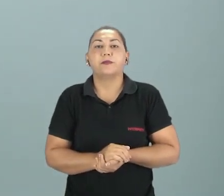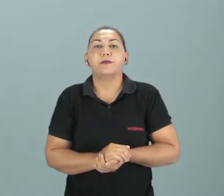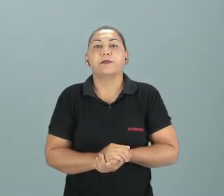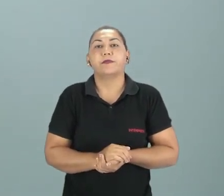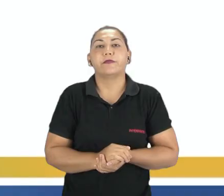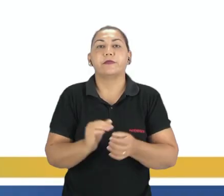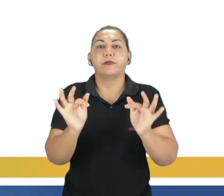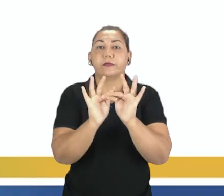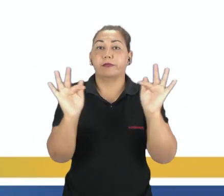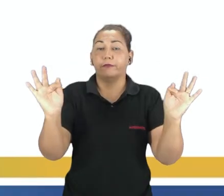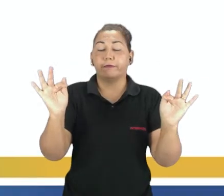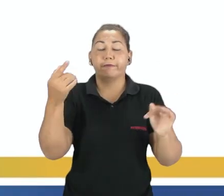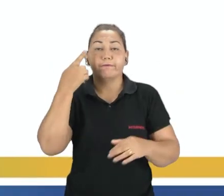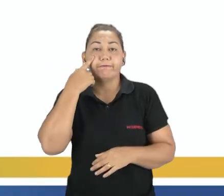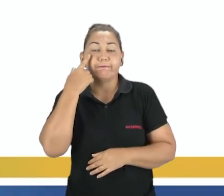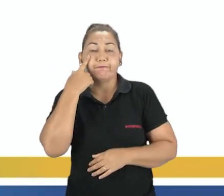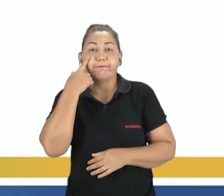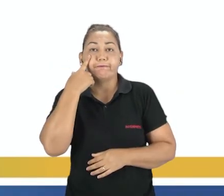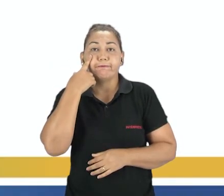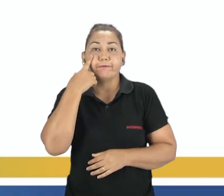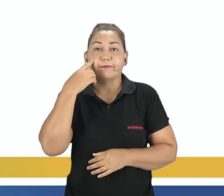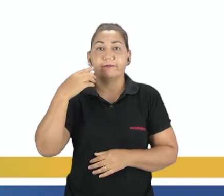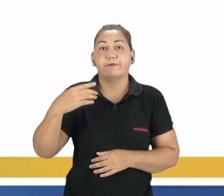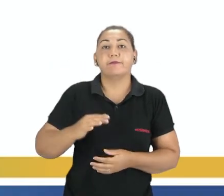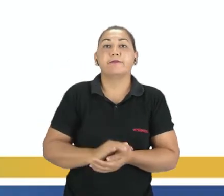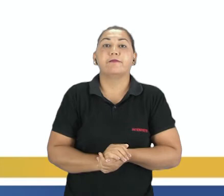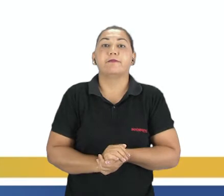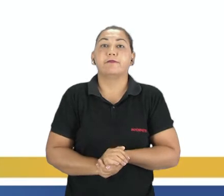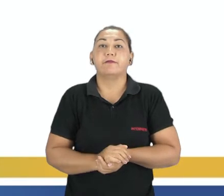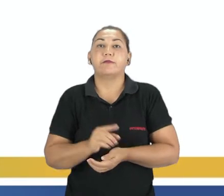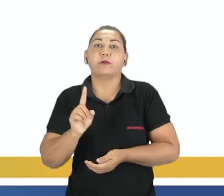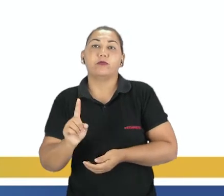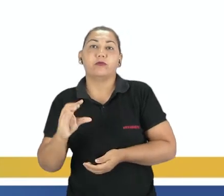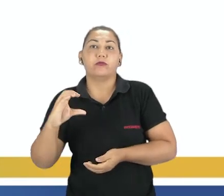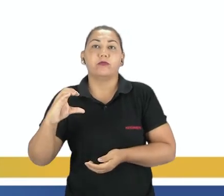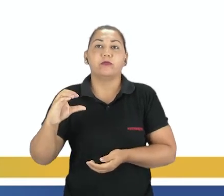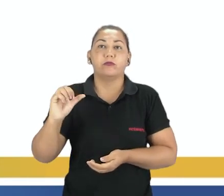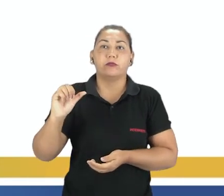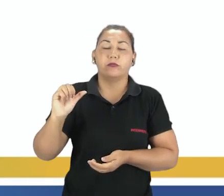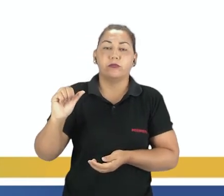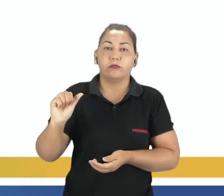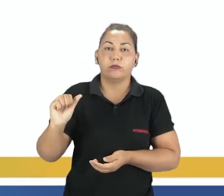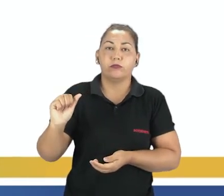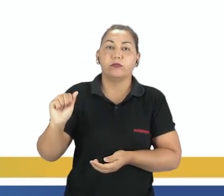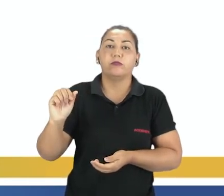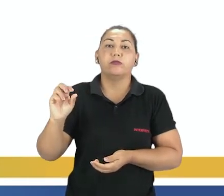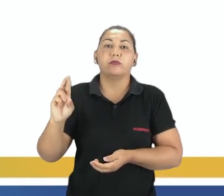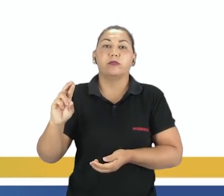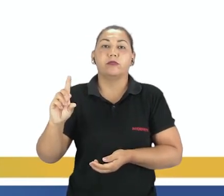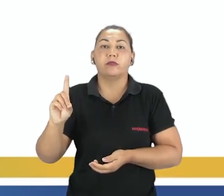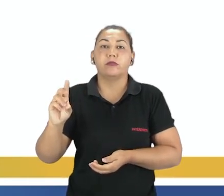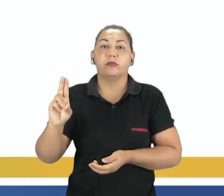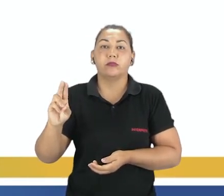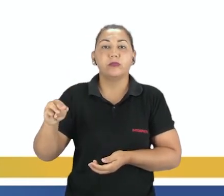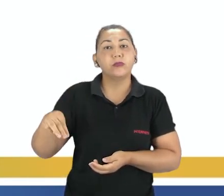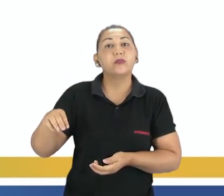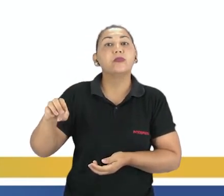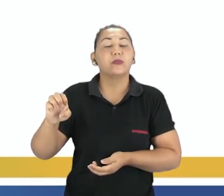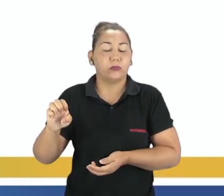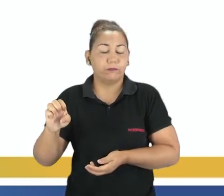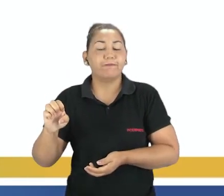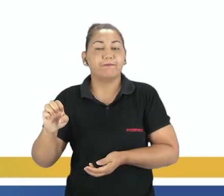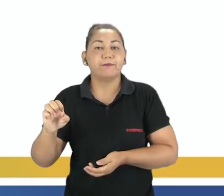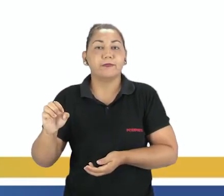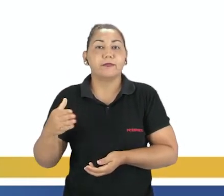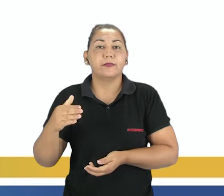Observe a frase. Um cardume de sardinhas lutava contra as fortes ondas. Ou nós iremos ter